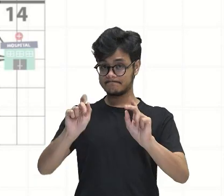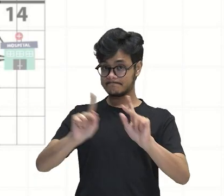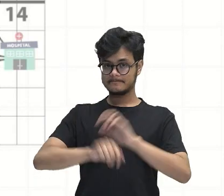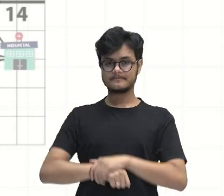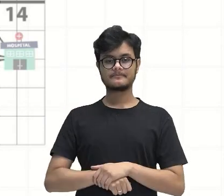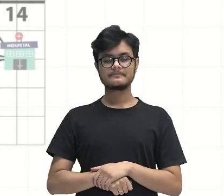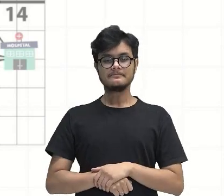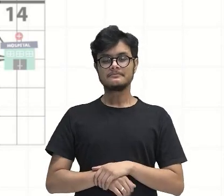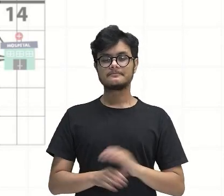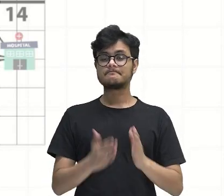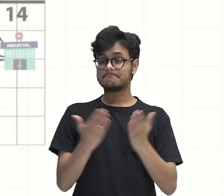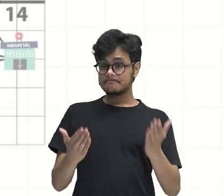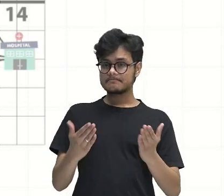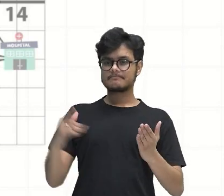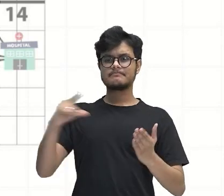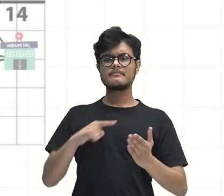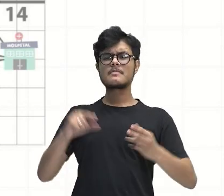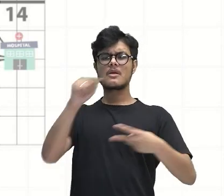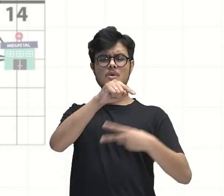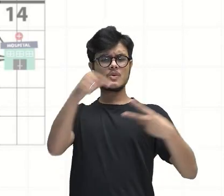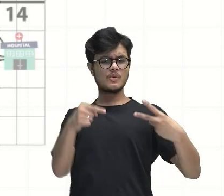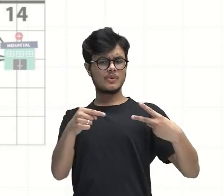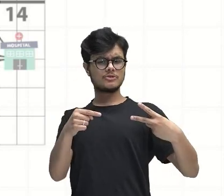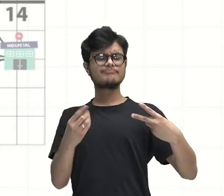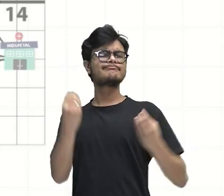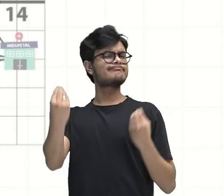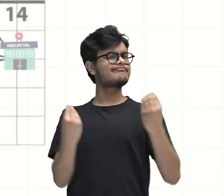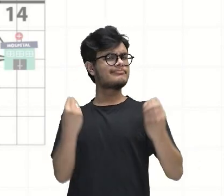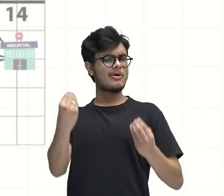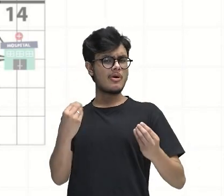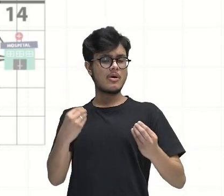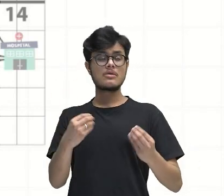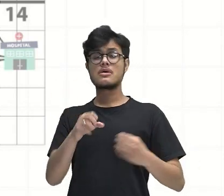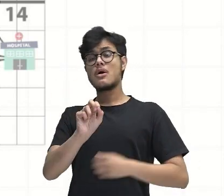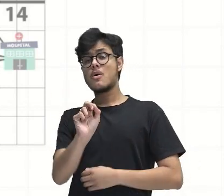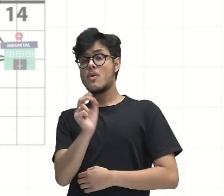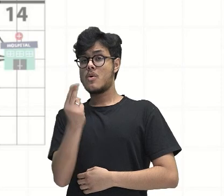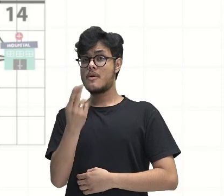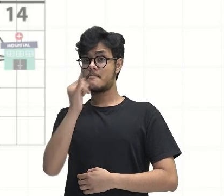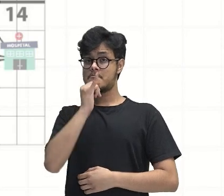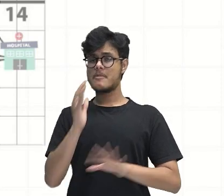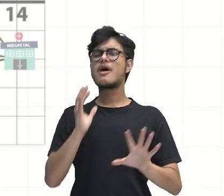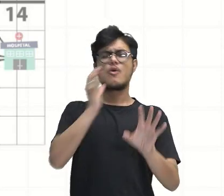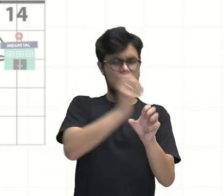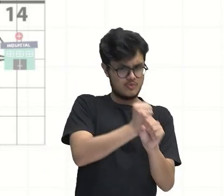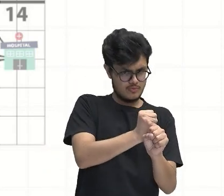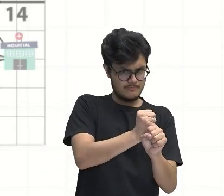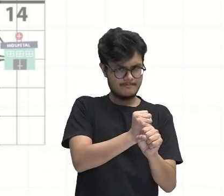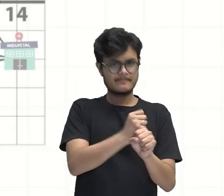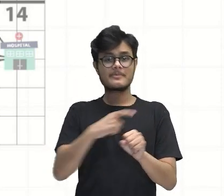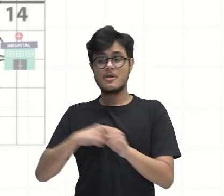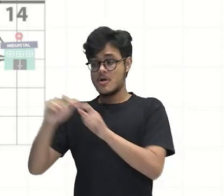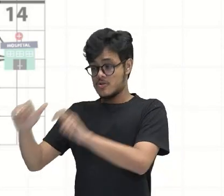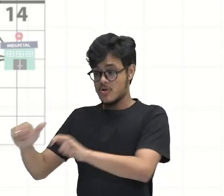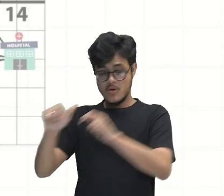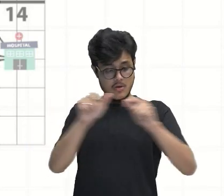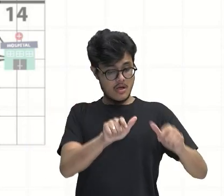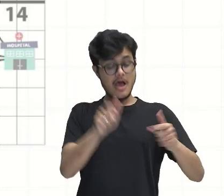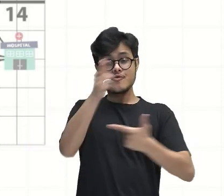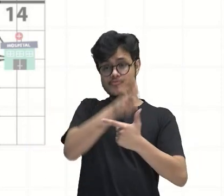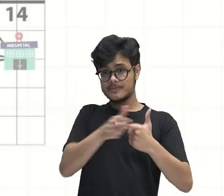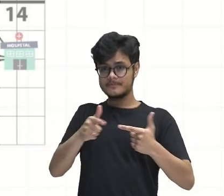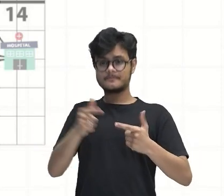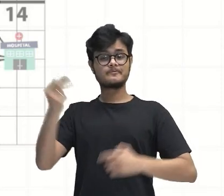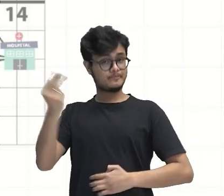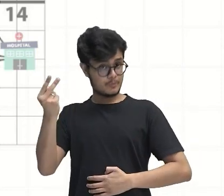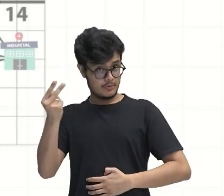Eu teria dois motivos, duas maneiras. Ou calculo a distância e depois divido por 2, que vai ser exatamente